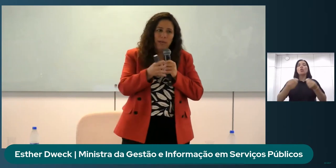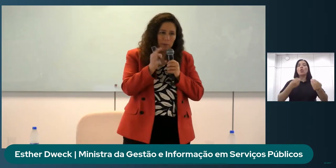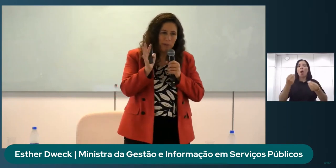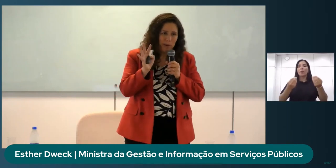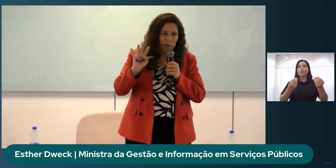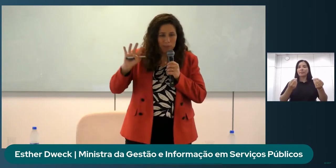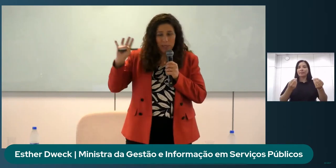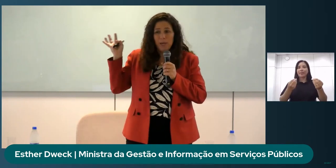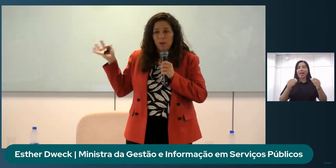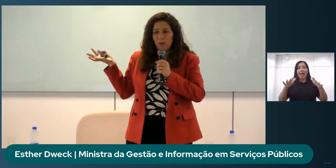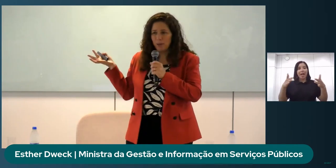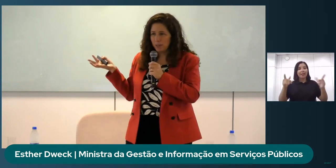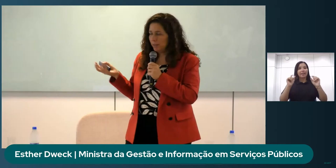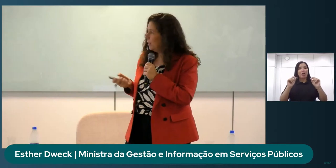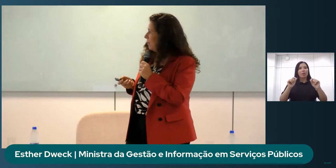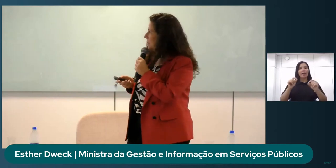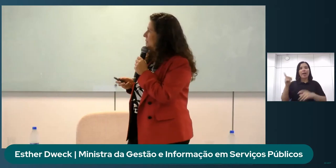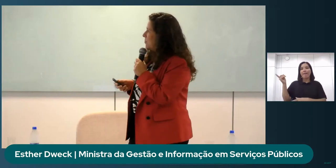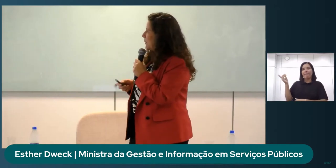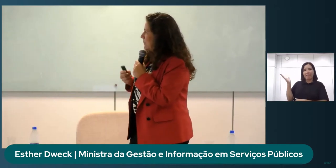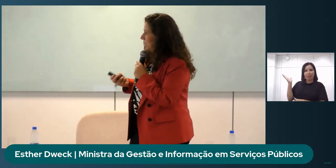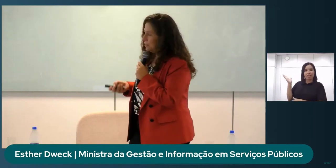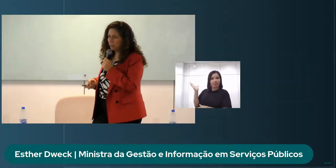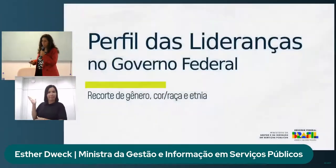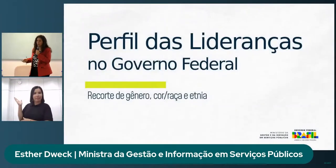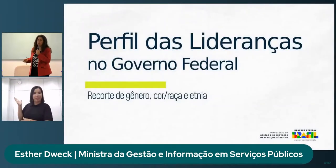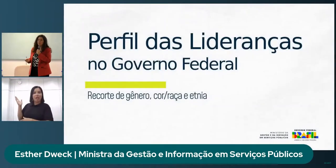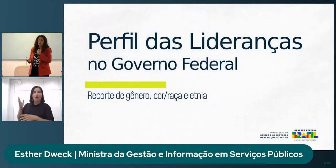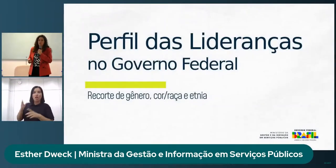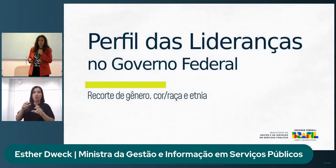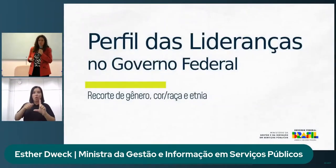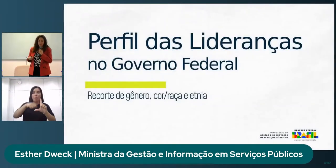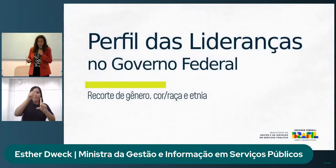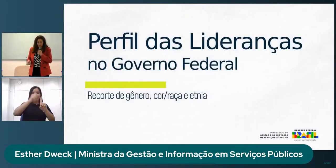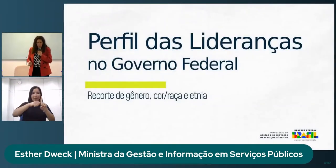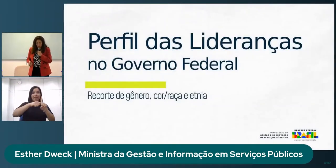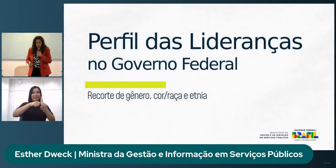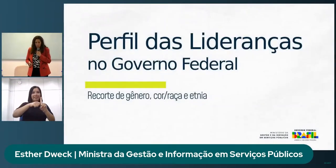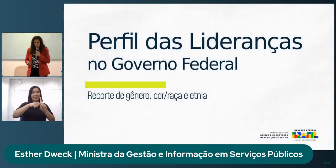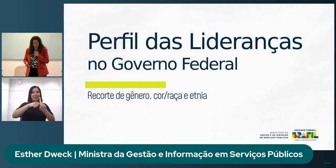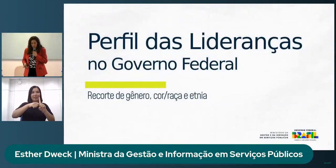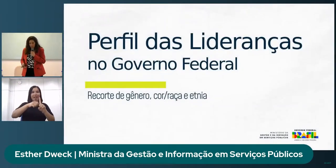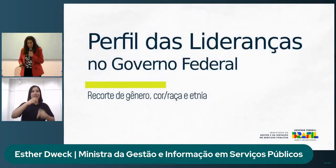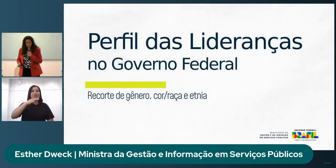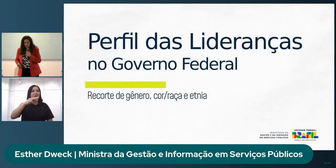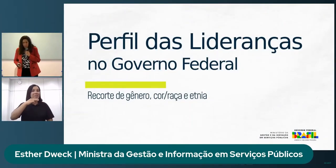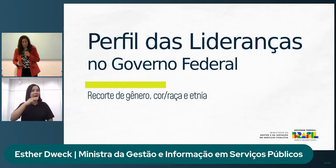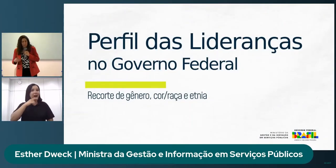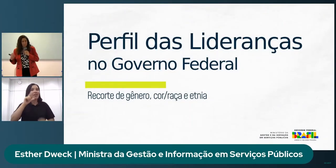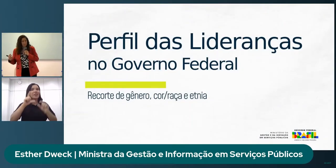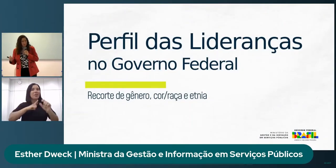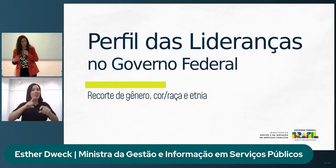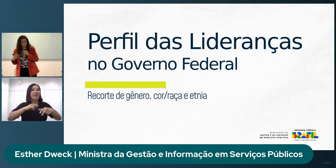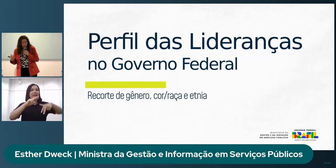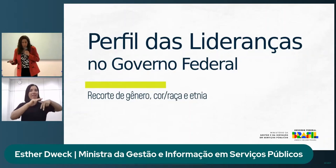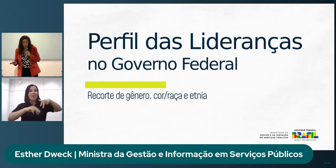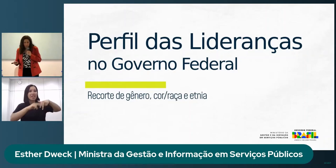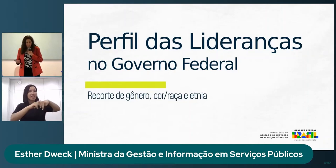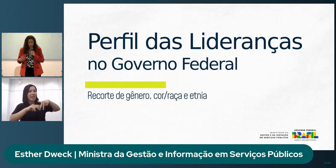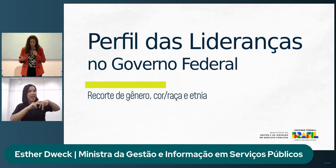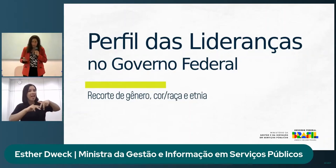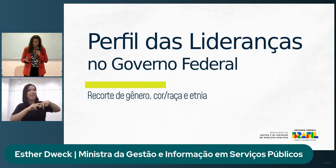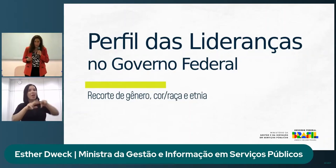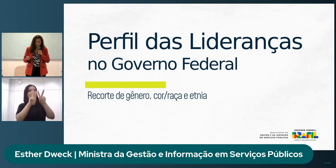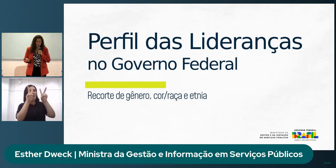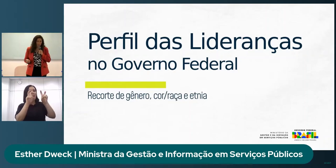enfim, não é nem o primeiro recorte, mas é um recorte, né, a gente, pelo mês de março, fez um recorte de gênero, né, mas a gente também trouxe alguns dados